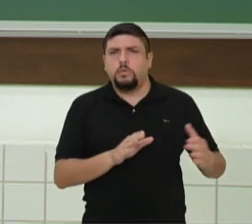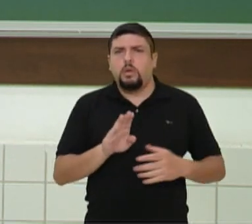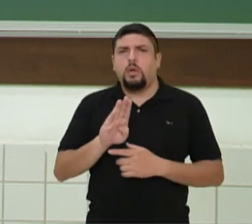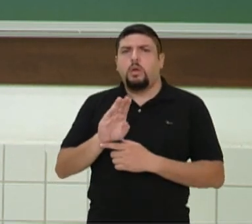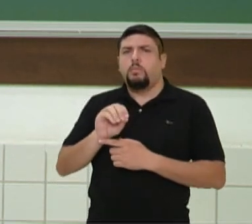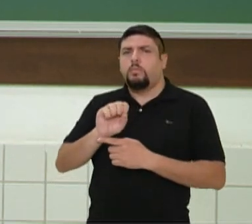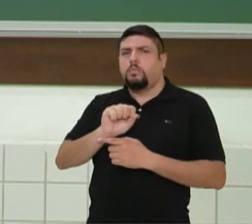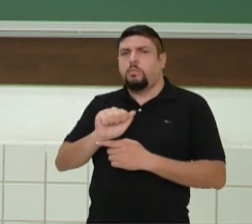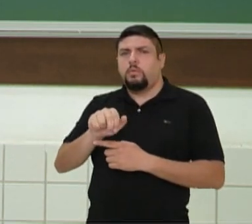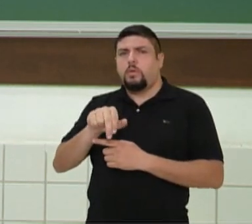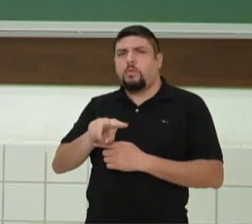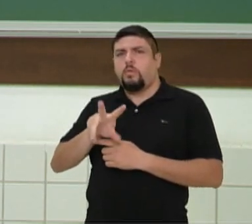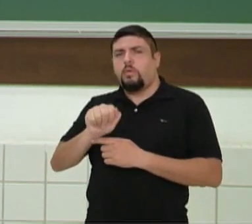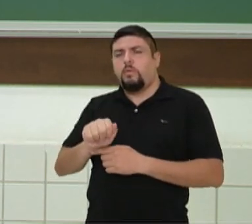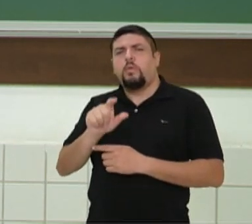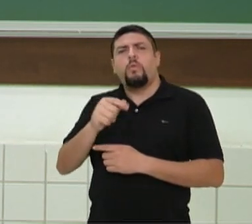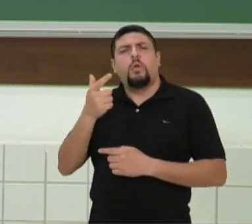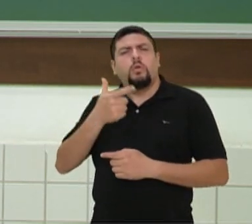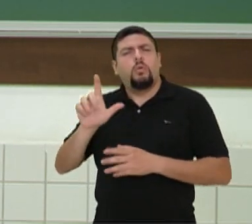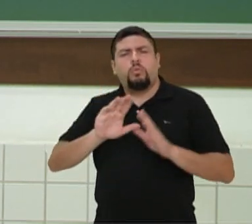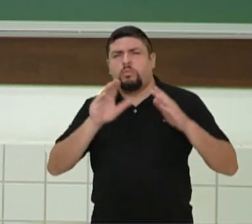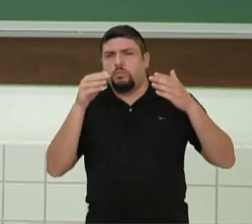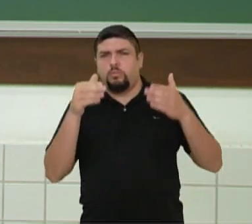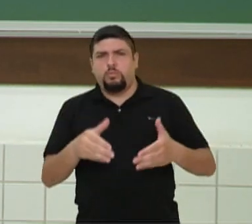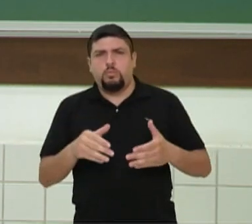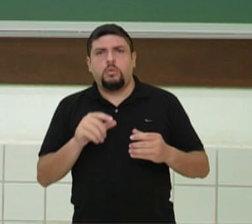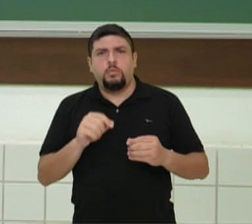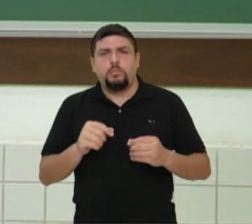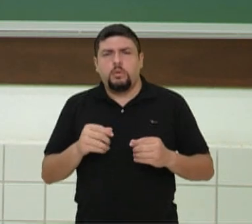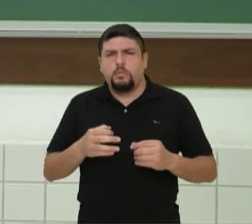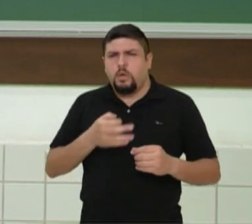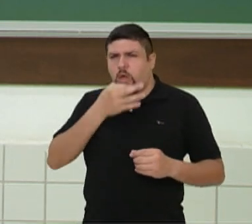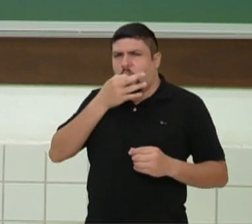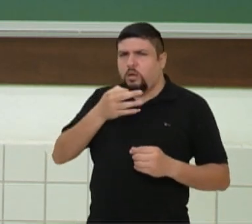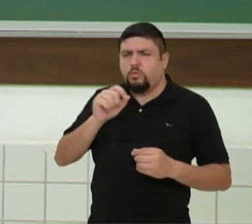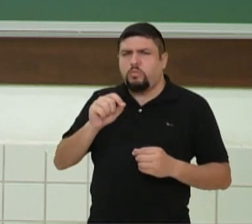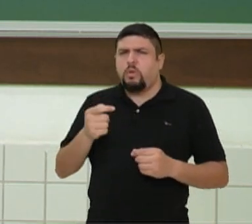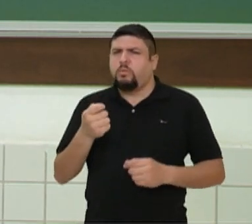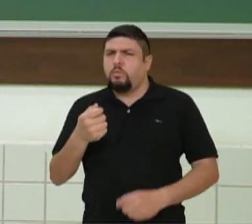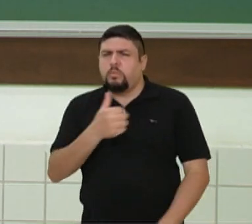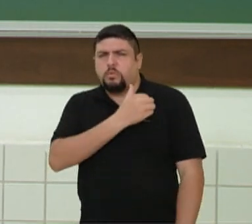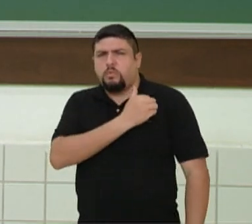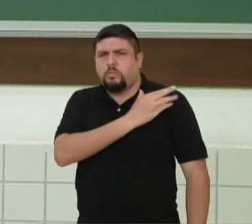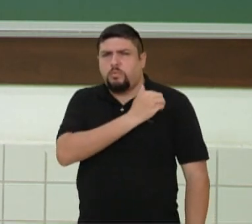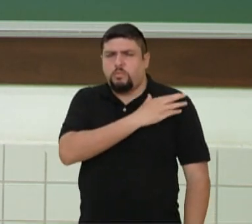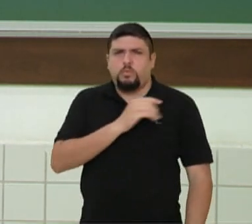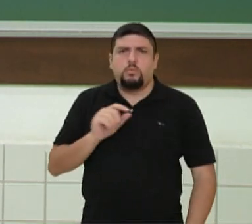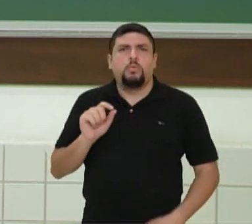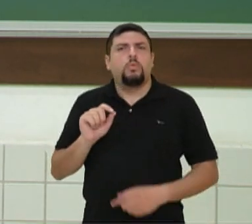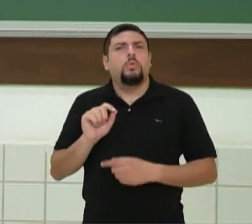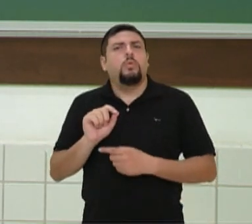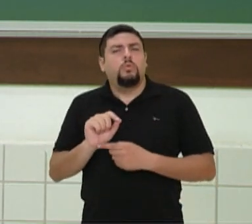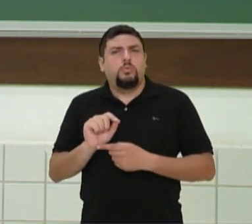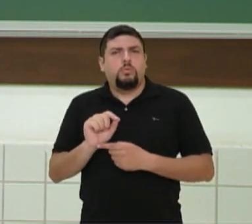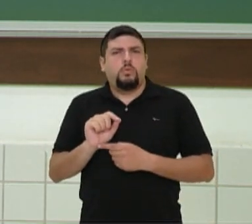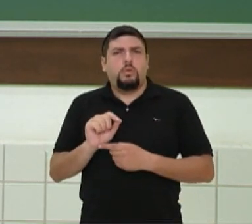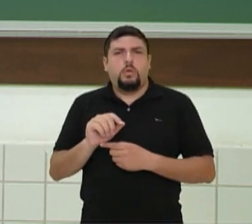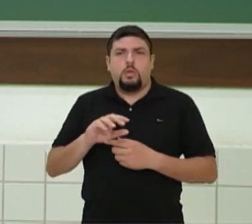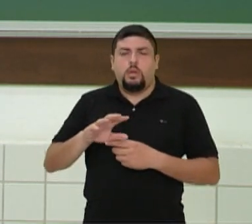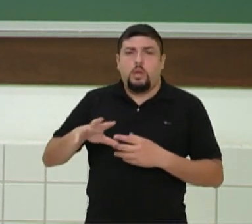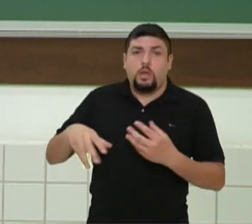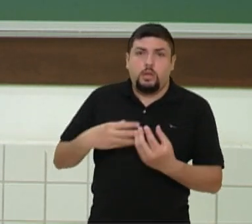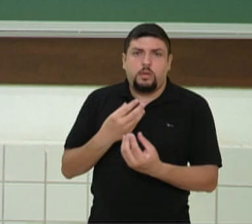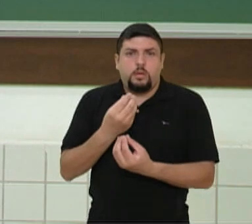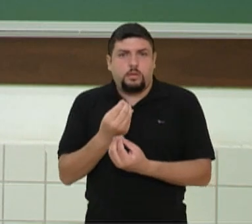outro foco. A crítica, infelizmente, é uma crítica preconceituosa que você pode encontrar, que acaba considerando que a arte que